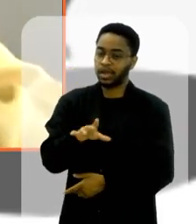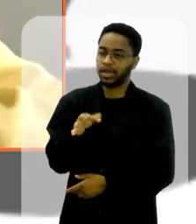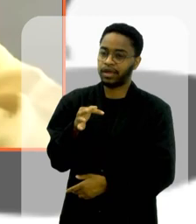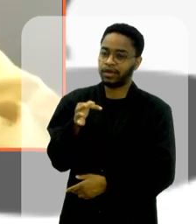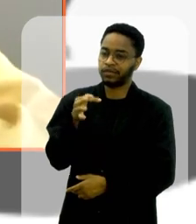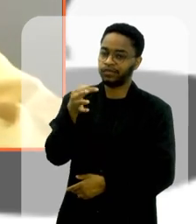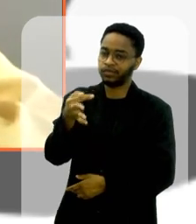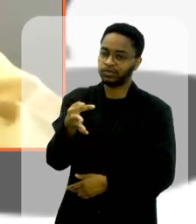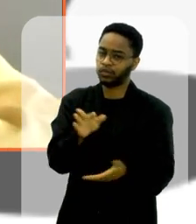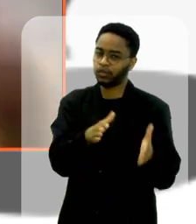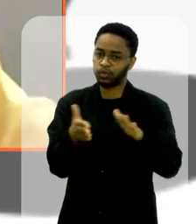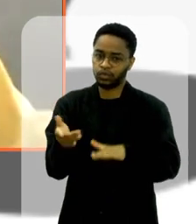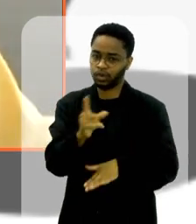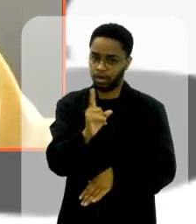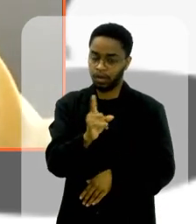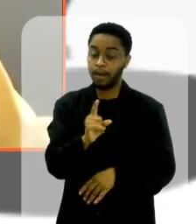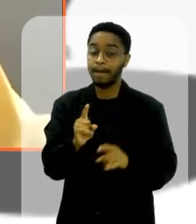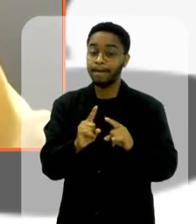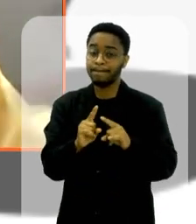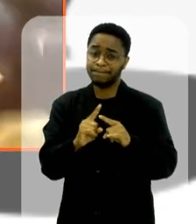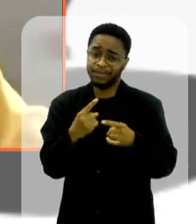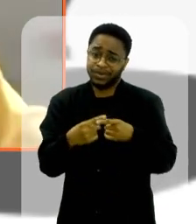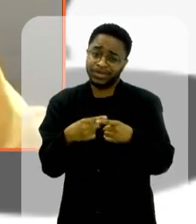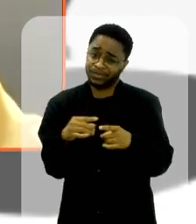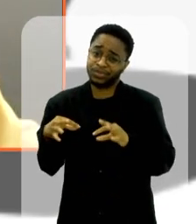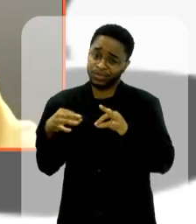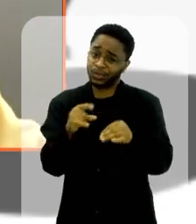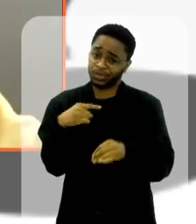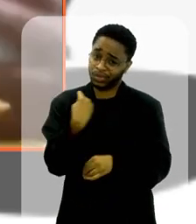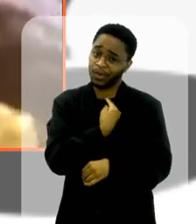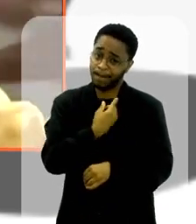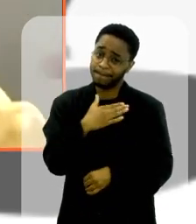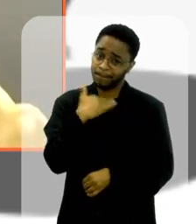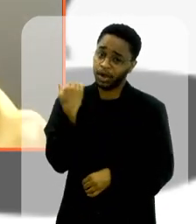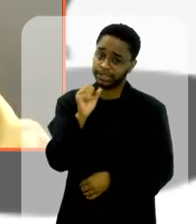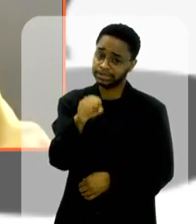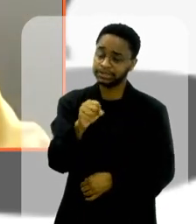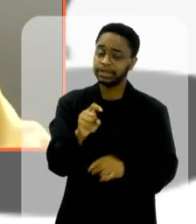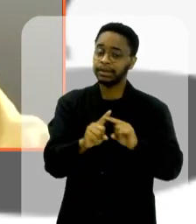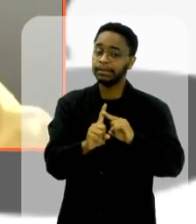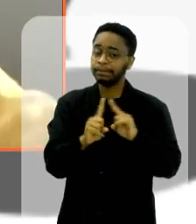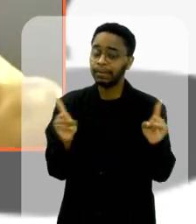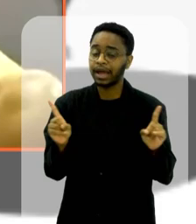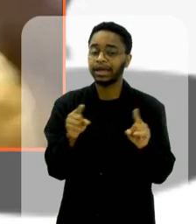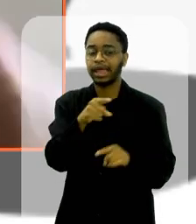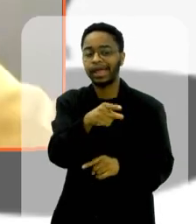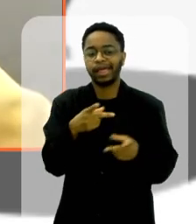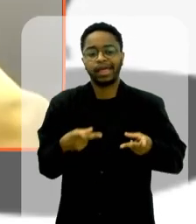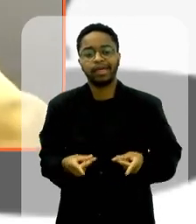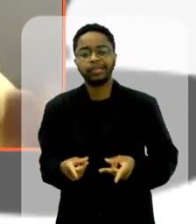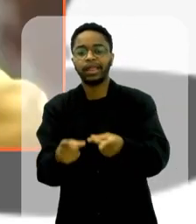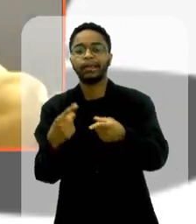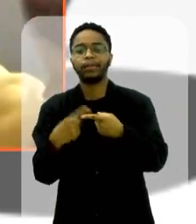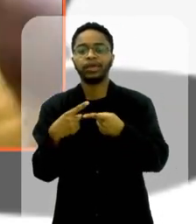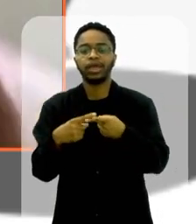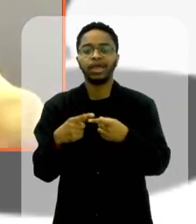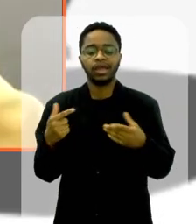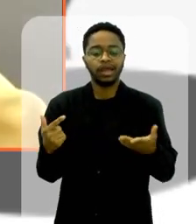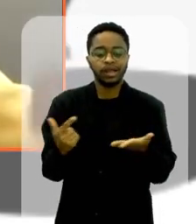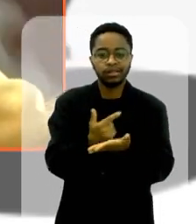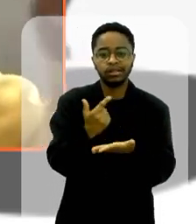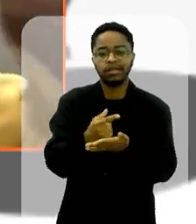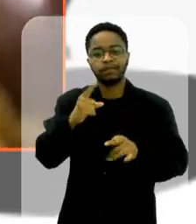dia falecer, todos nós vamos falecer um dia, né? Mas vai se tornar imortal pelas